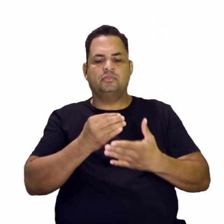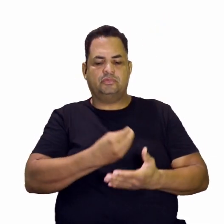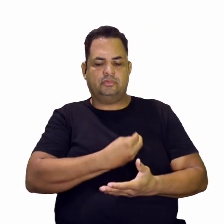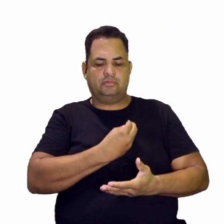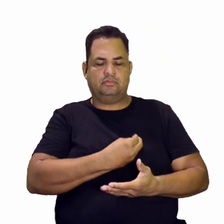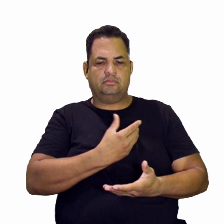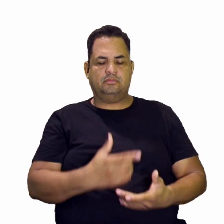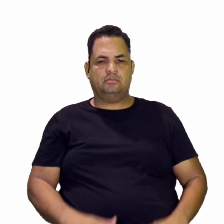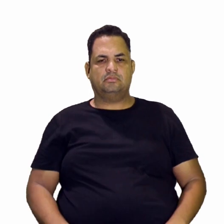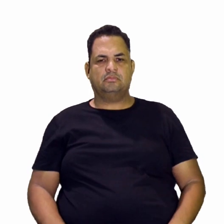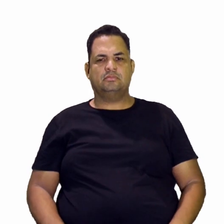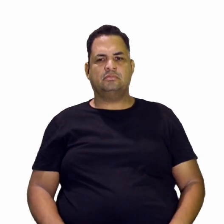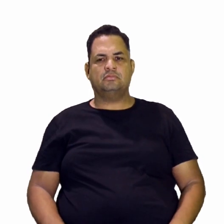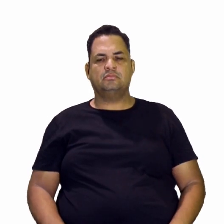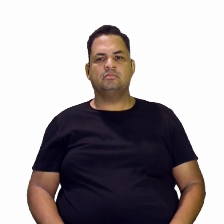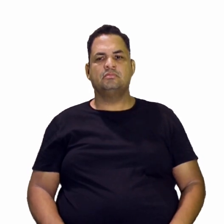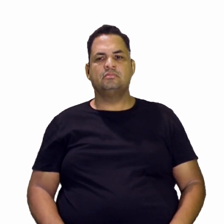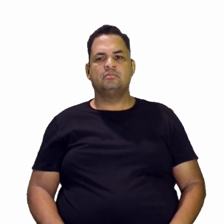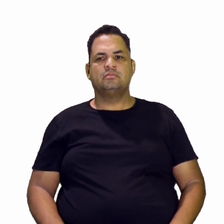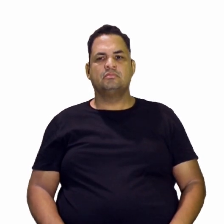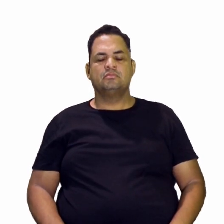fotossintetizantes?